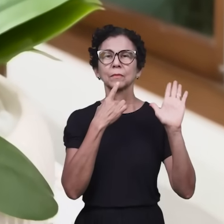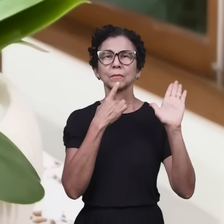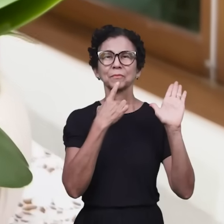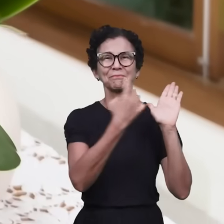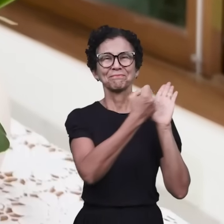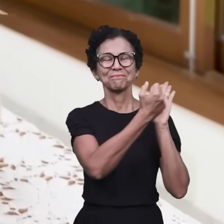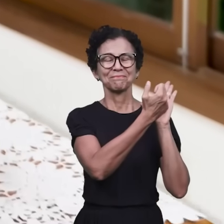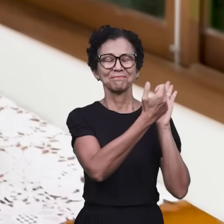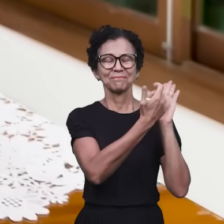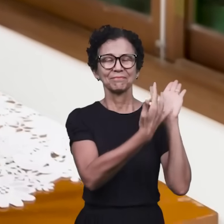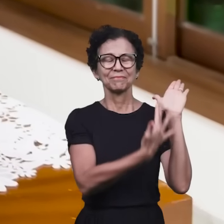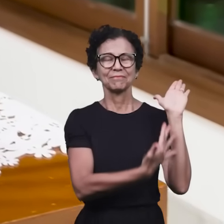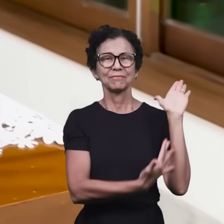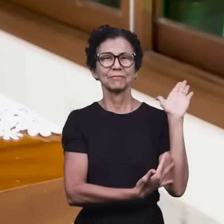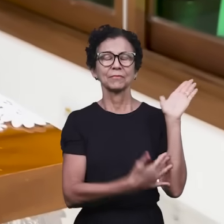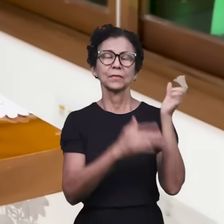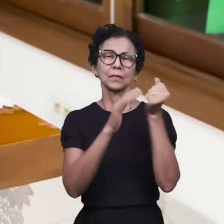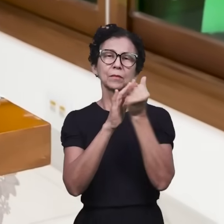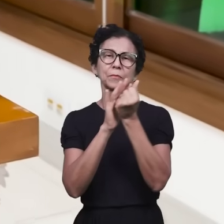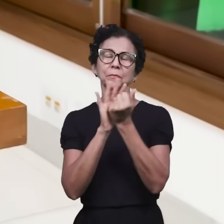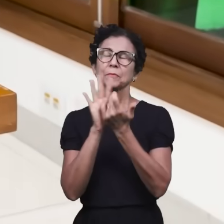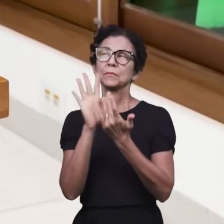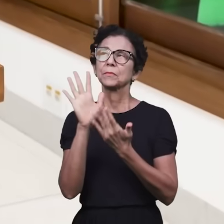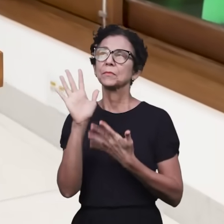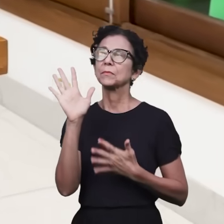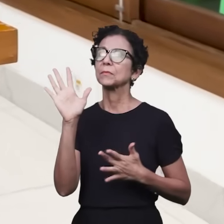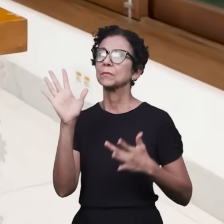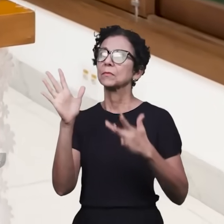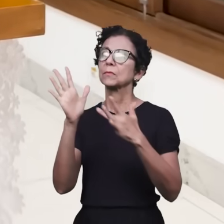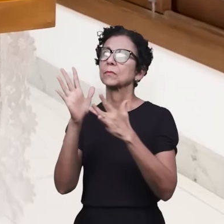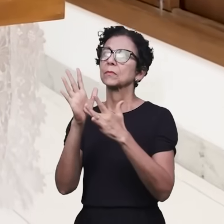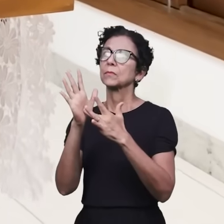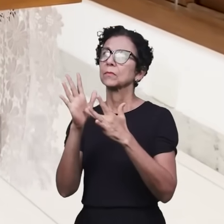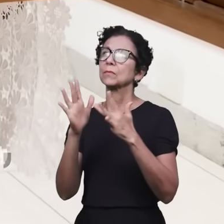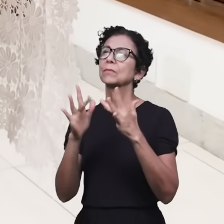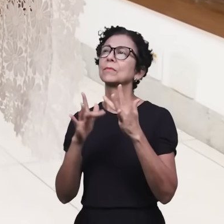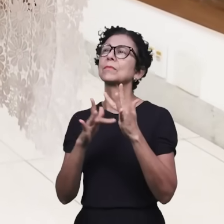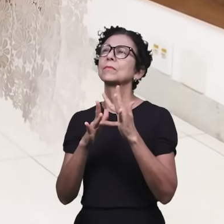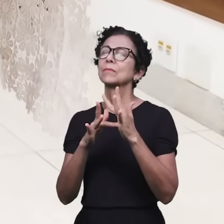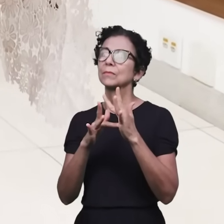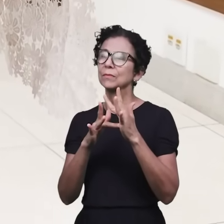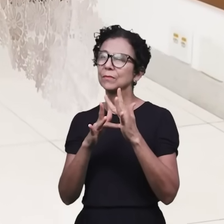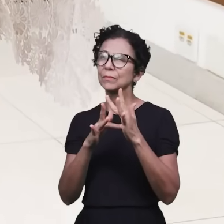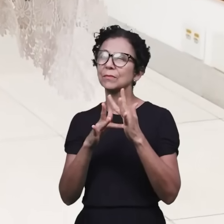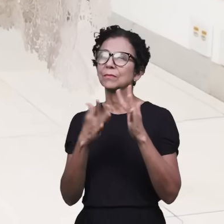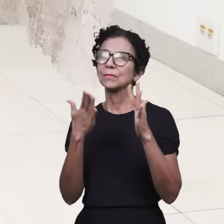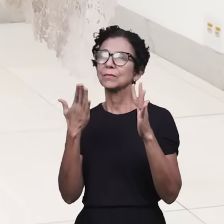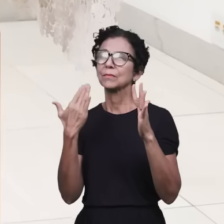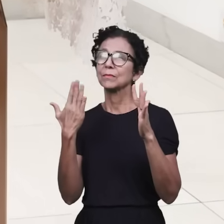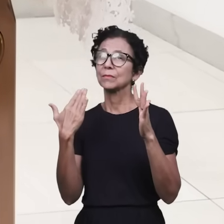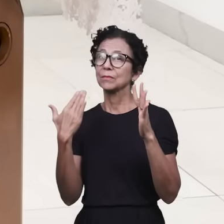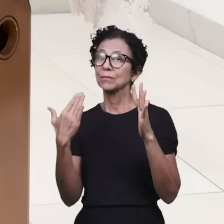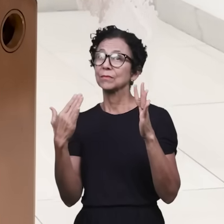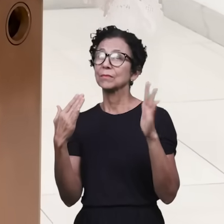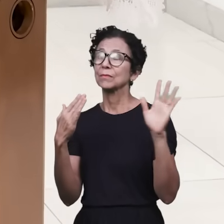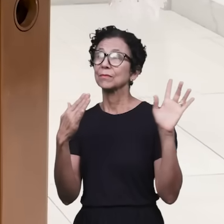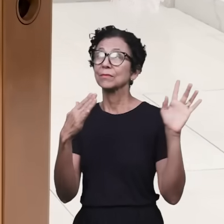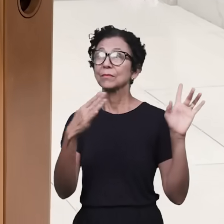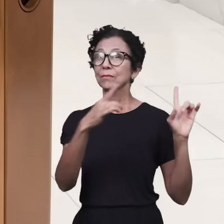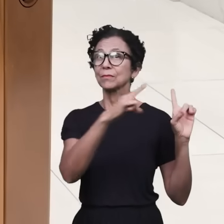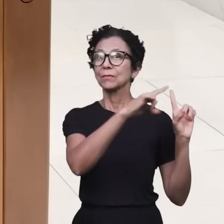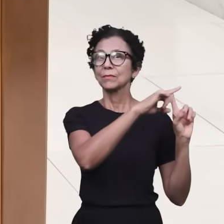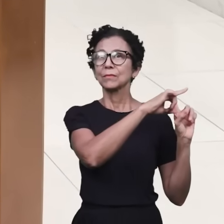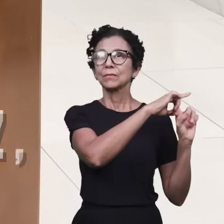O sangue de Jesus vertido ali